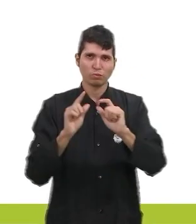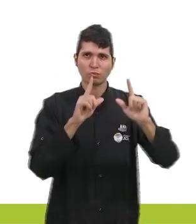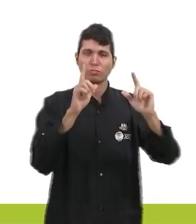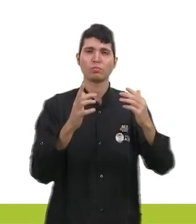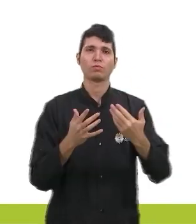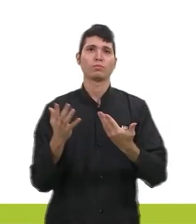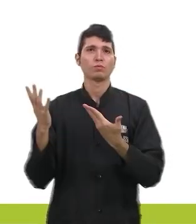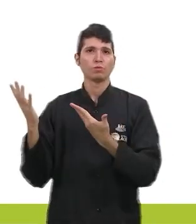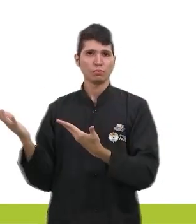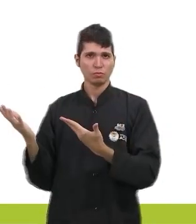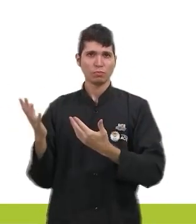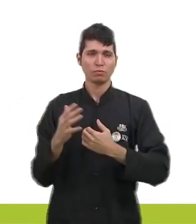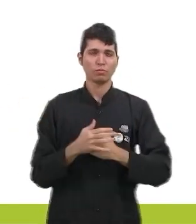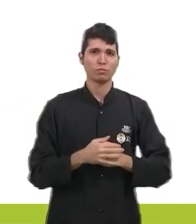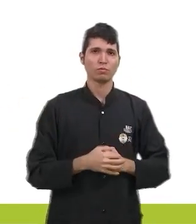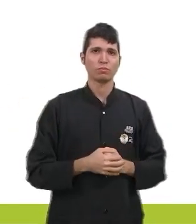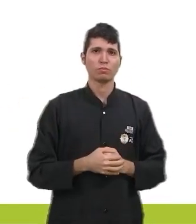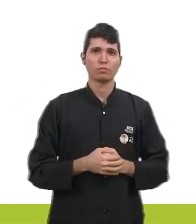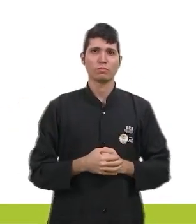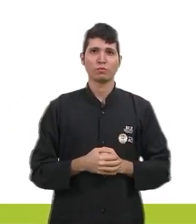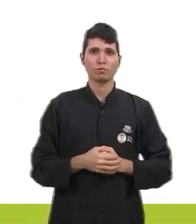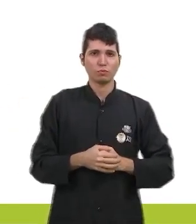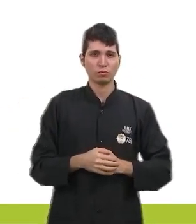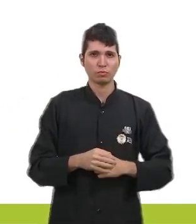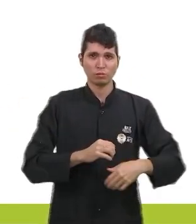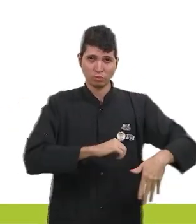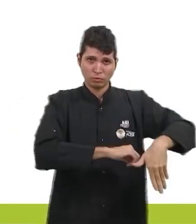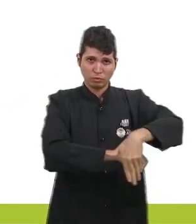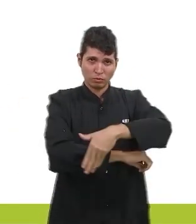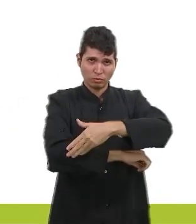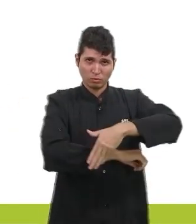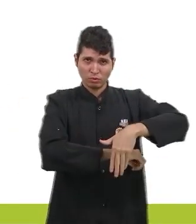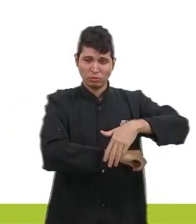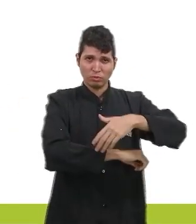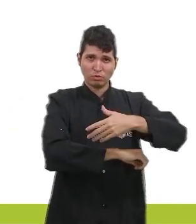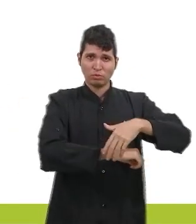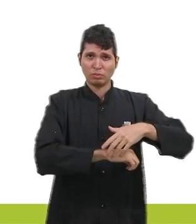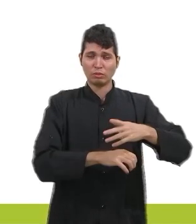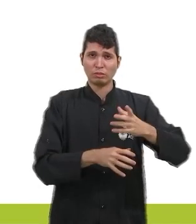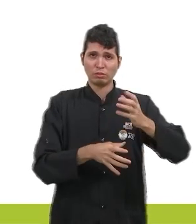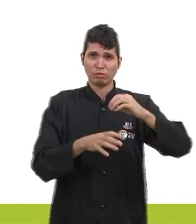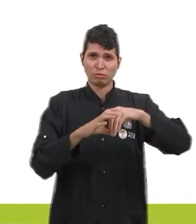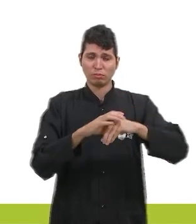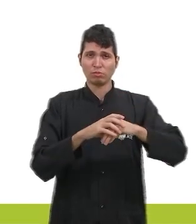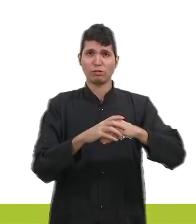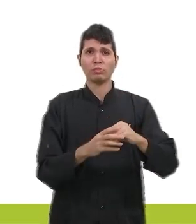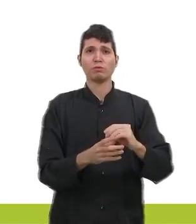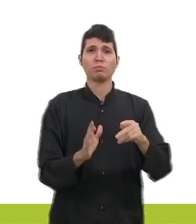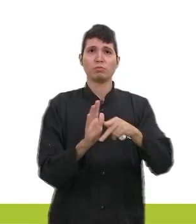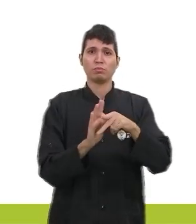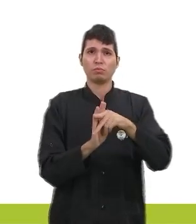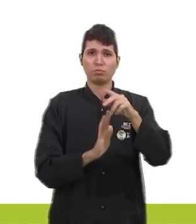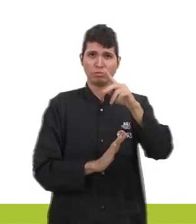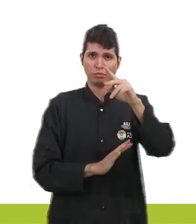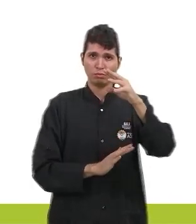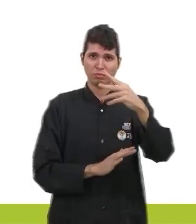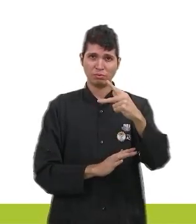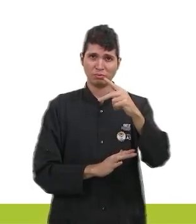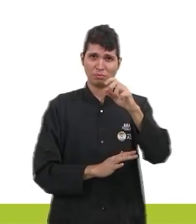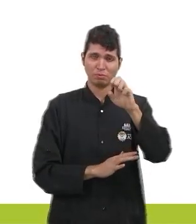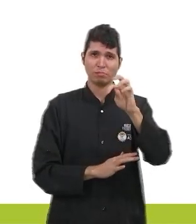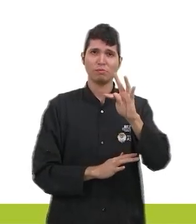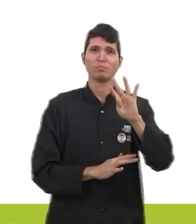3, que vai dizer da seguinte maneira: o asfalto ele é um resíduo derivado do refino de petróleo, que contém uma mistura